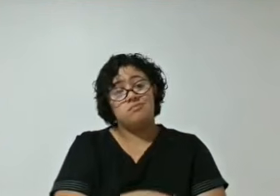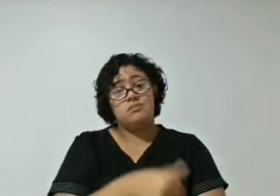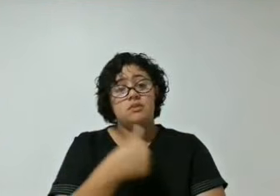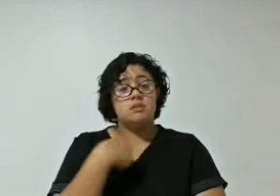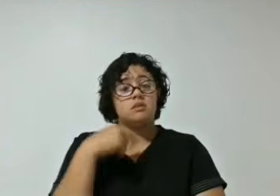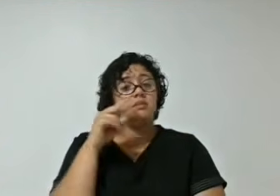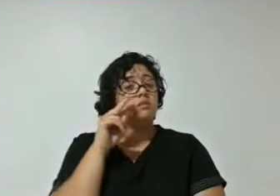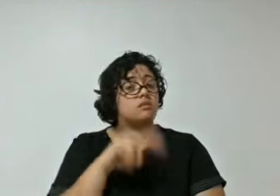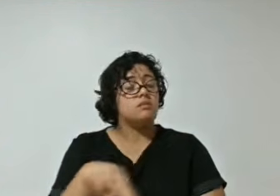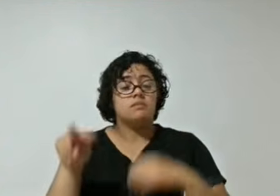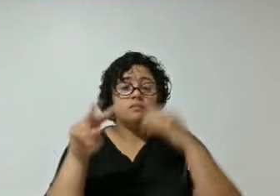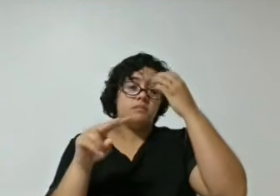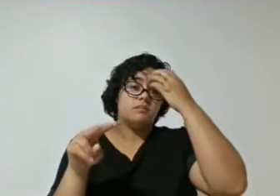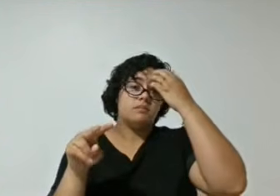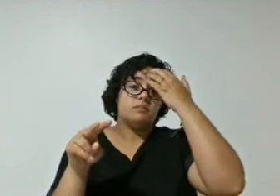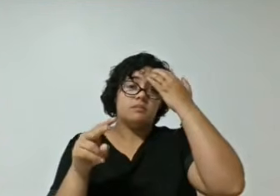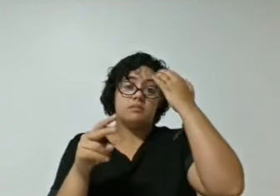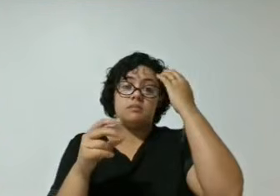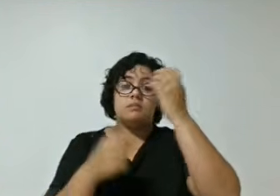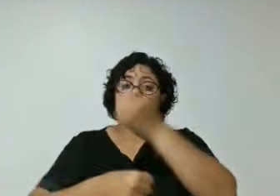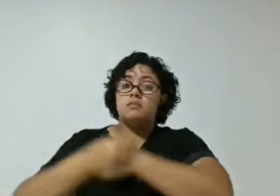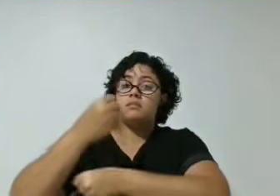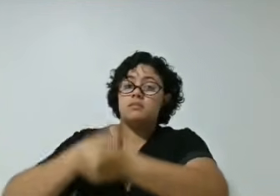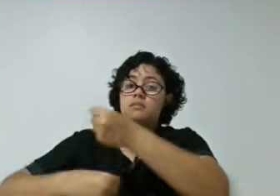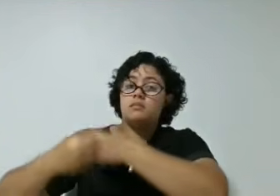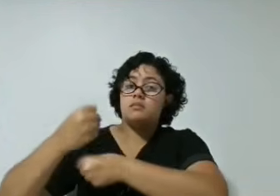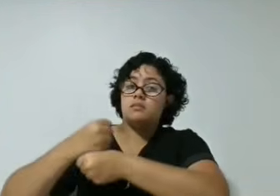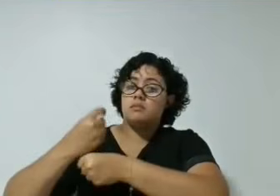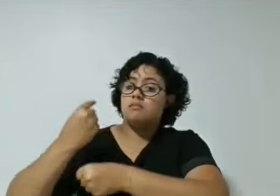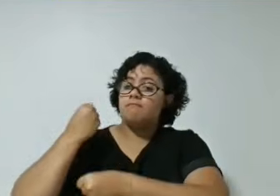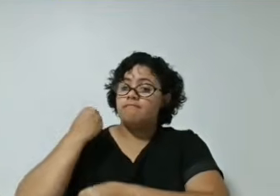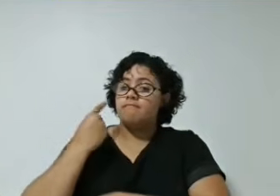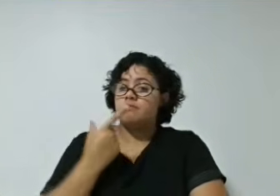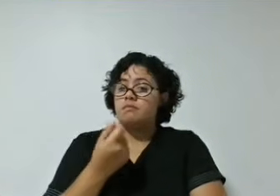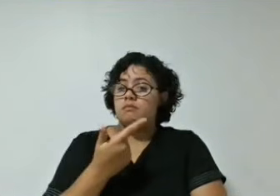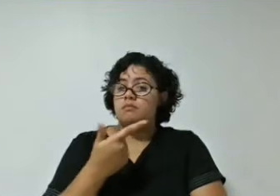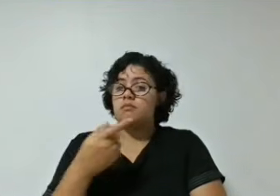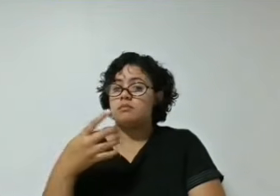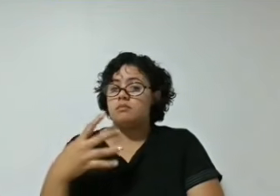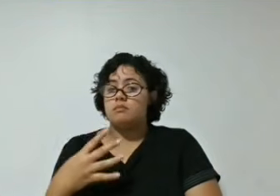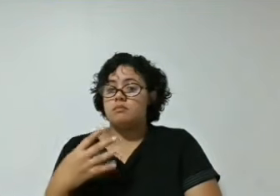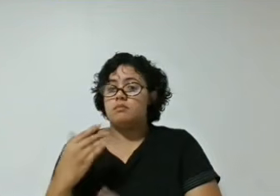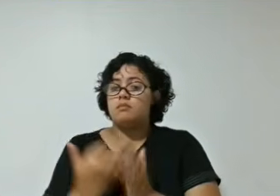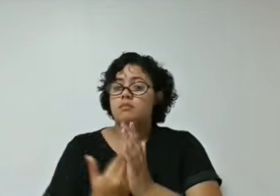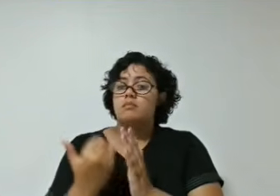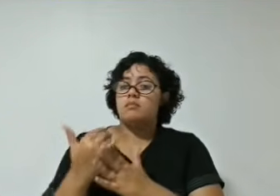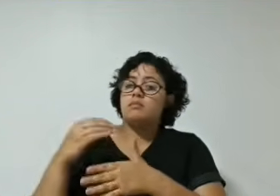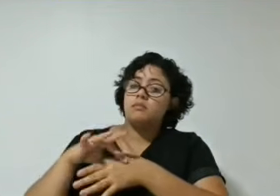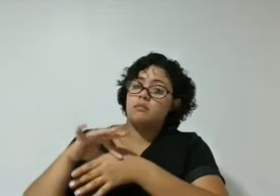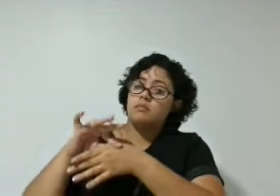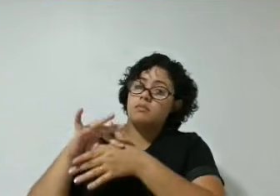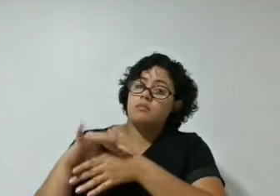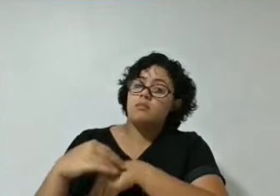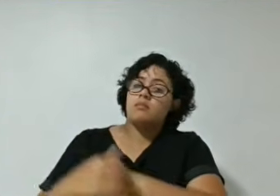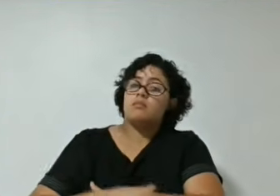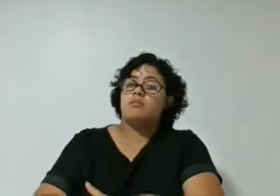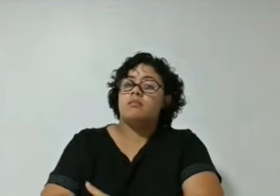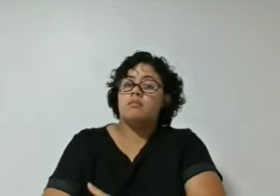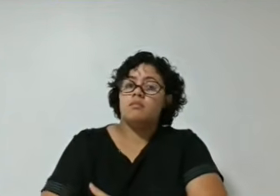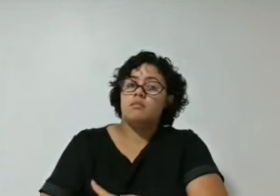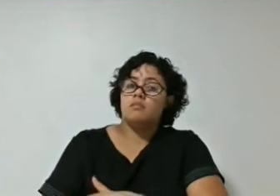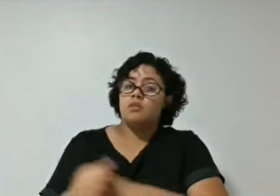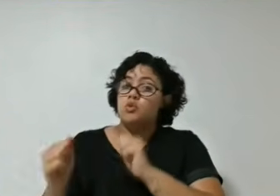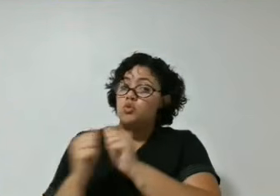observado, pelo menos no último ano, que a gente tem tido mais presença das crianças via escola integrada, que